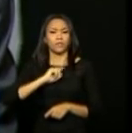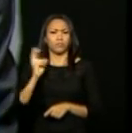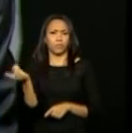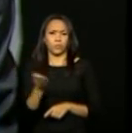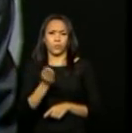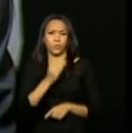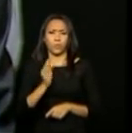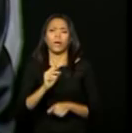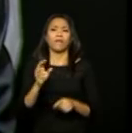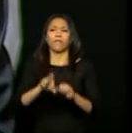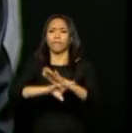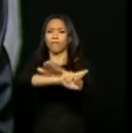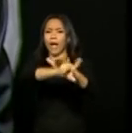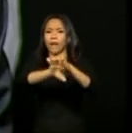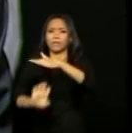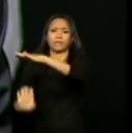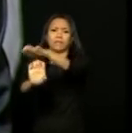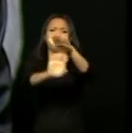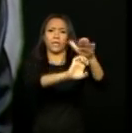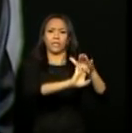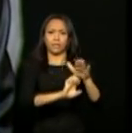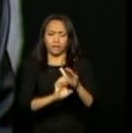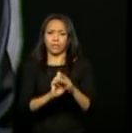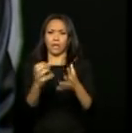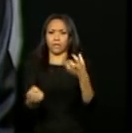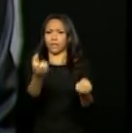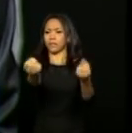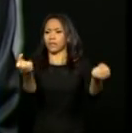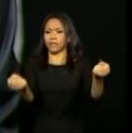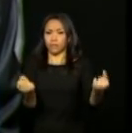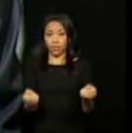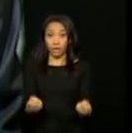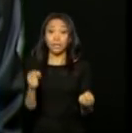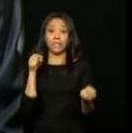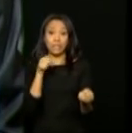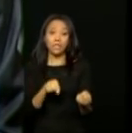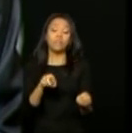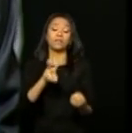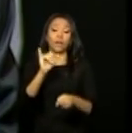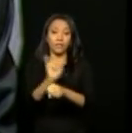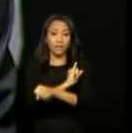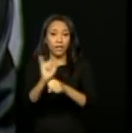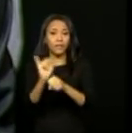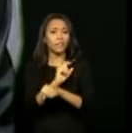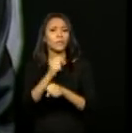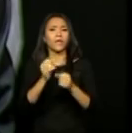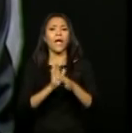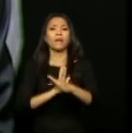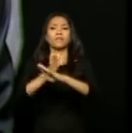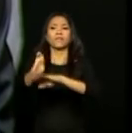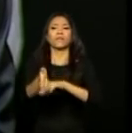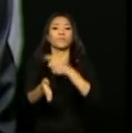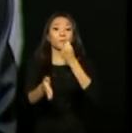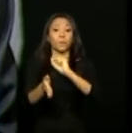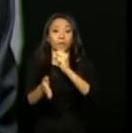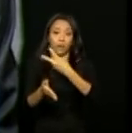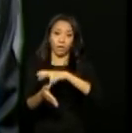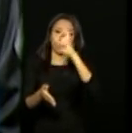processo de implantação, tornando-o um importante instrumento de ampliação do acesso à cultura e